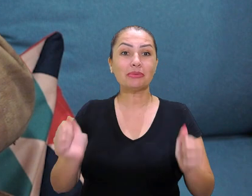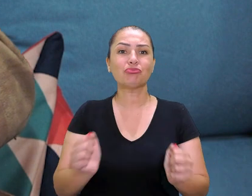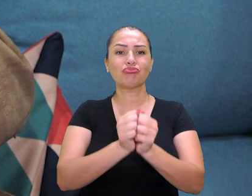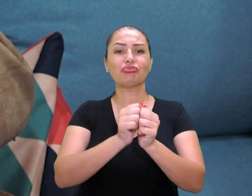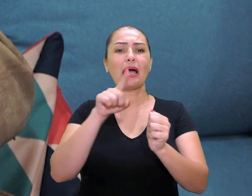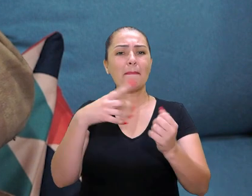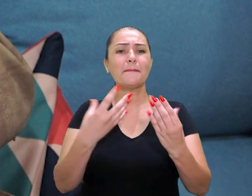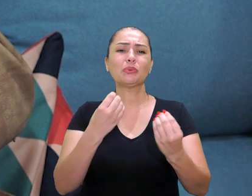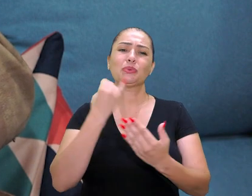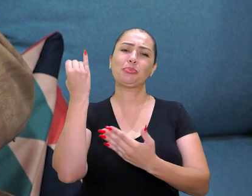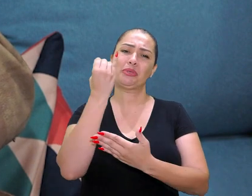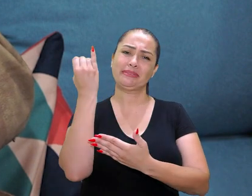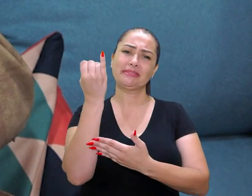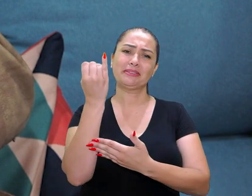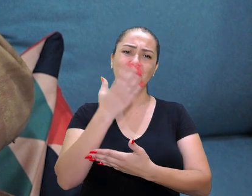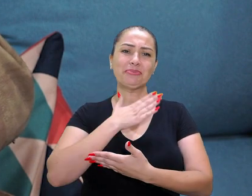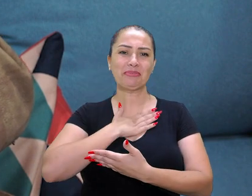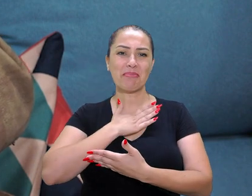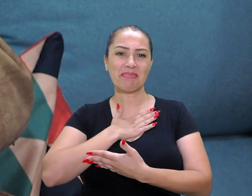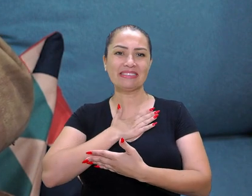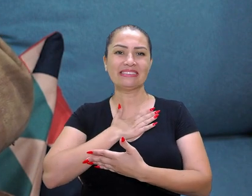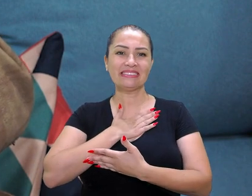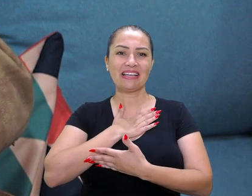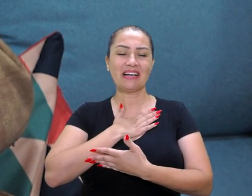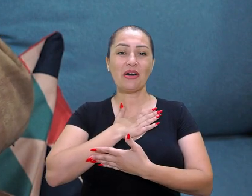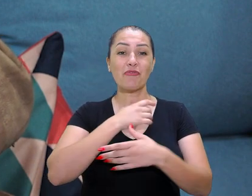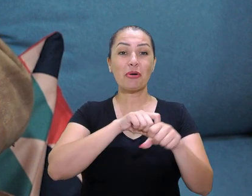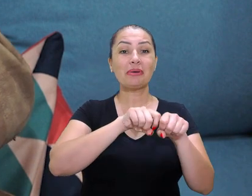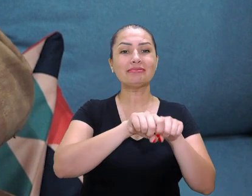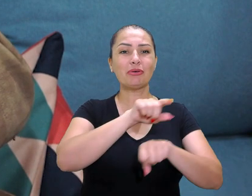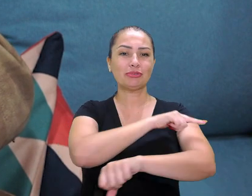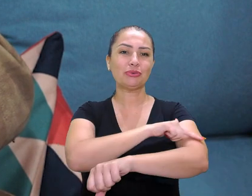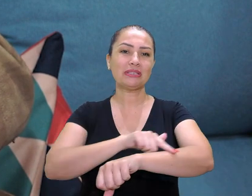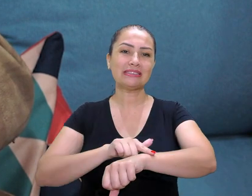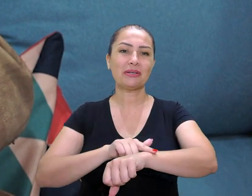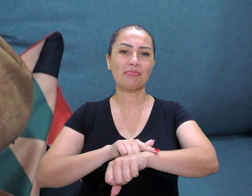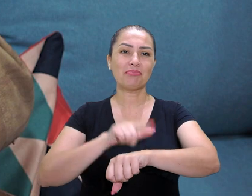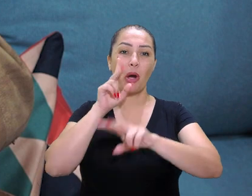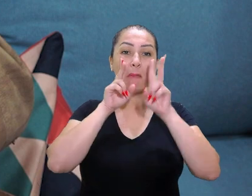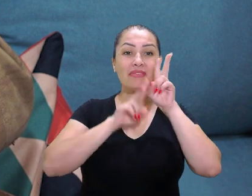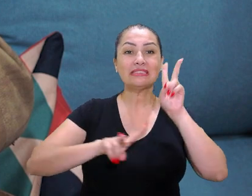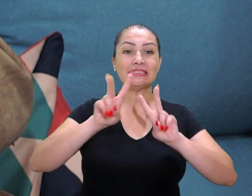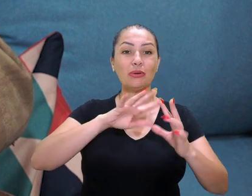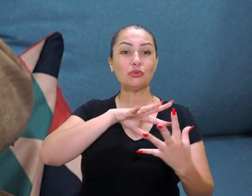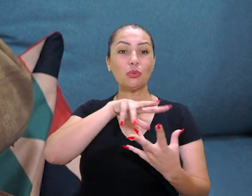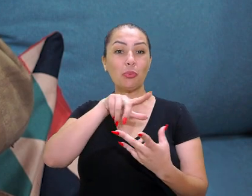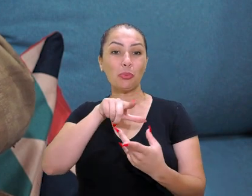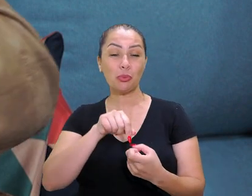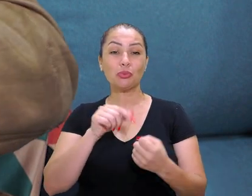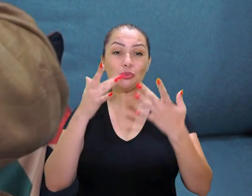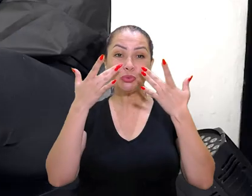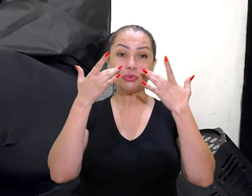importante para minha formação educacional, a visão de mundo que o teatro